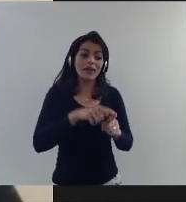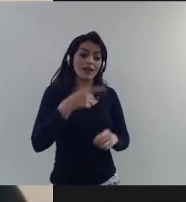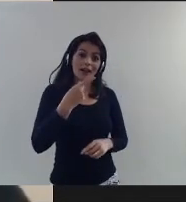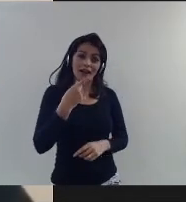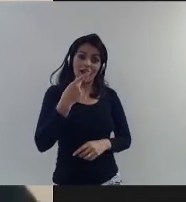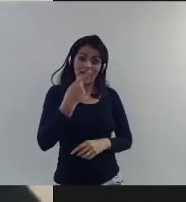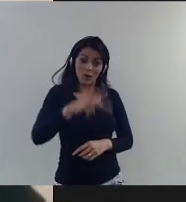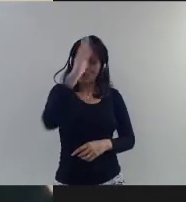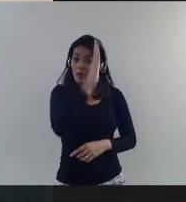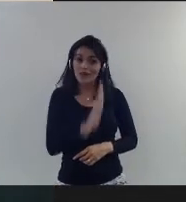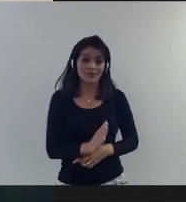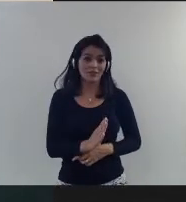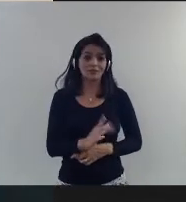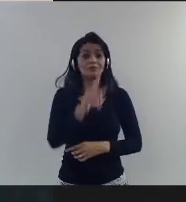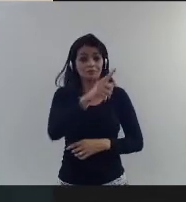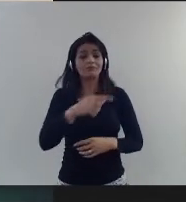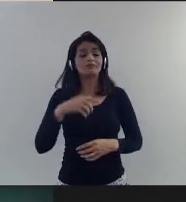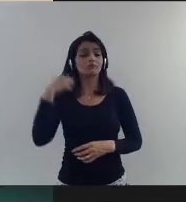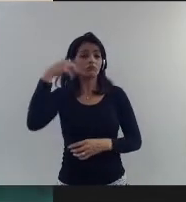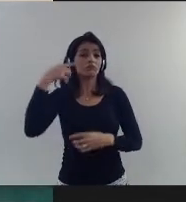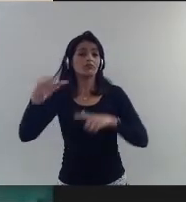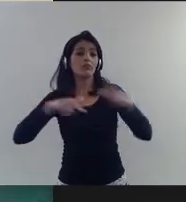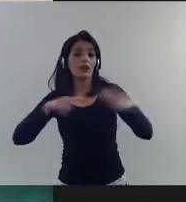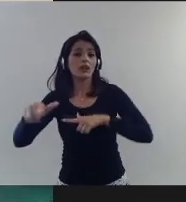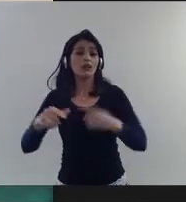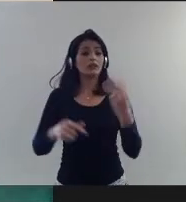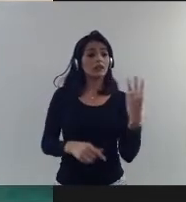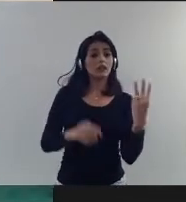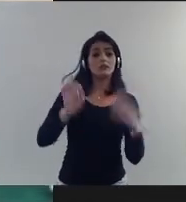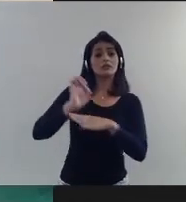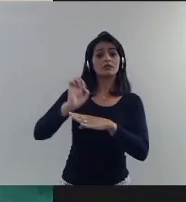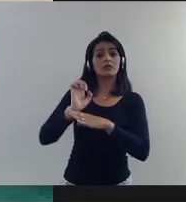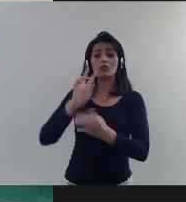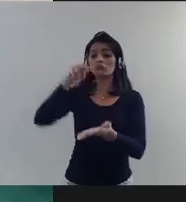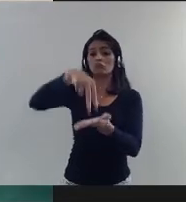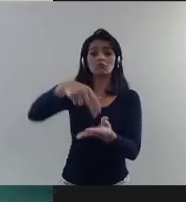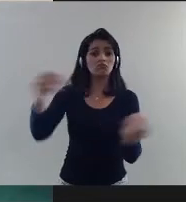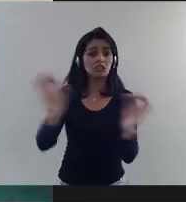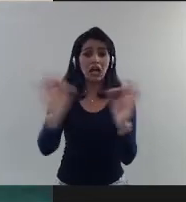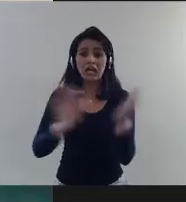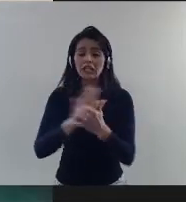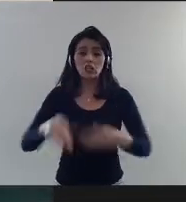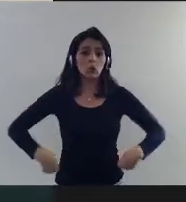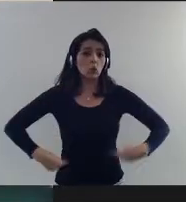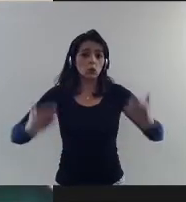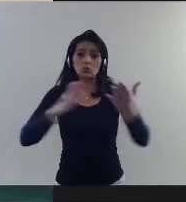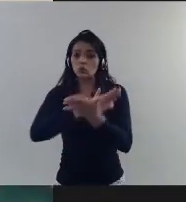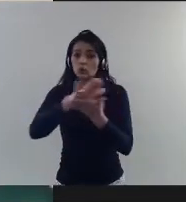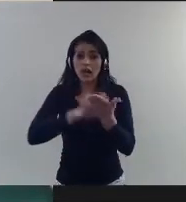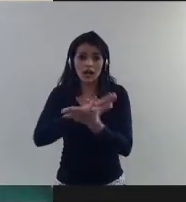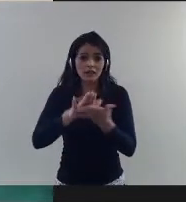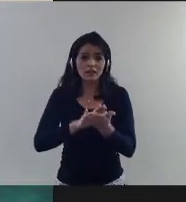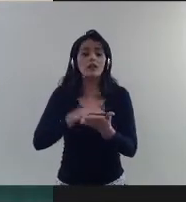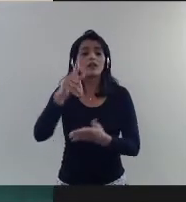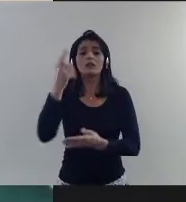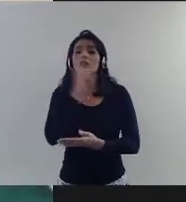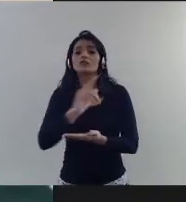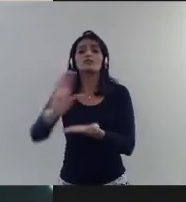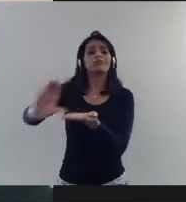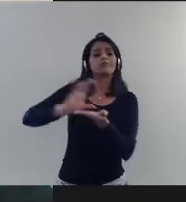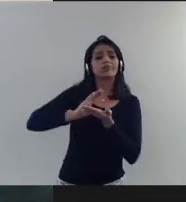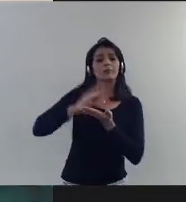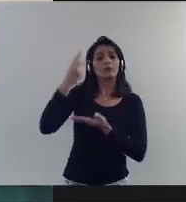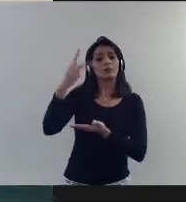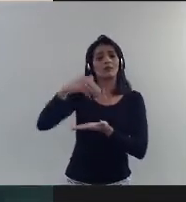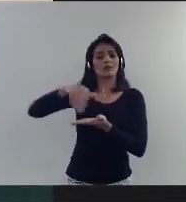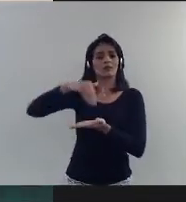sem custo e trazendo benefício para o seu escritório. E isso a gente precisa colocar para a advocacia. Já chegou o tempo. Precisamos nos